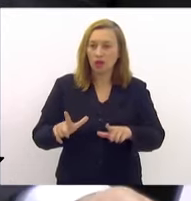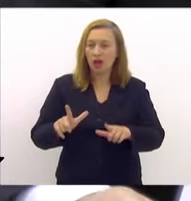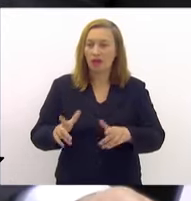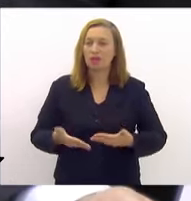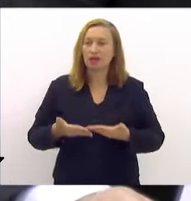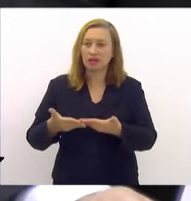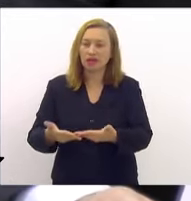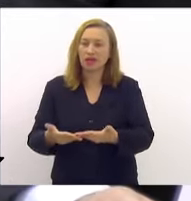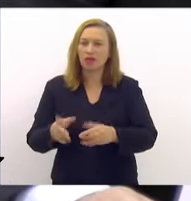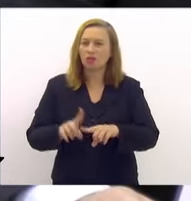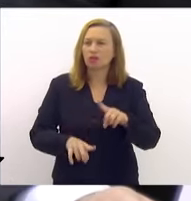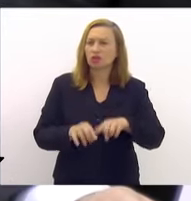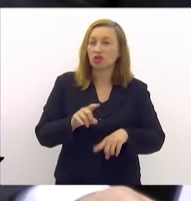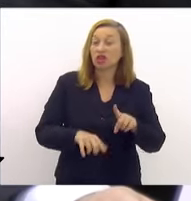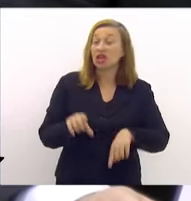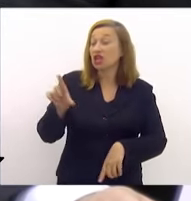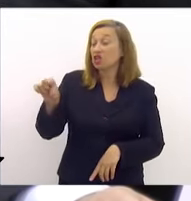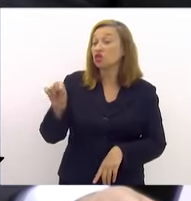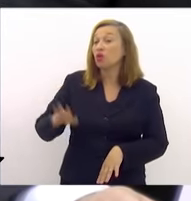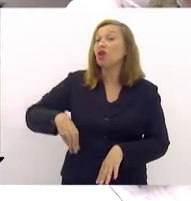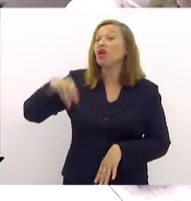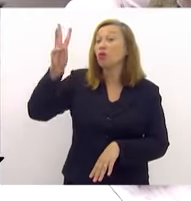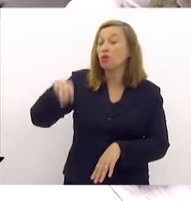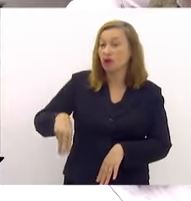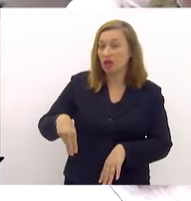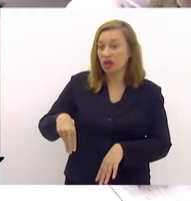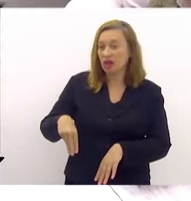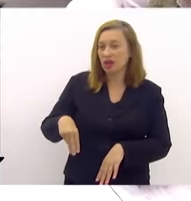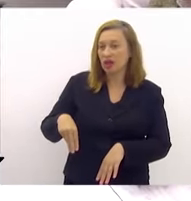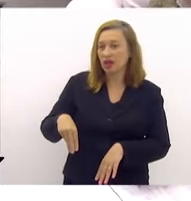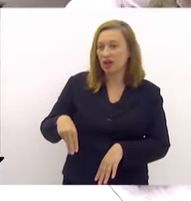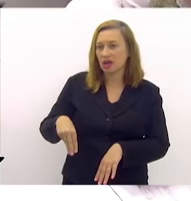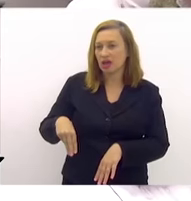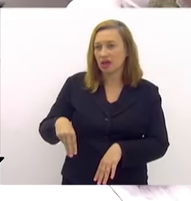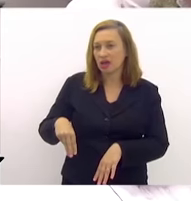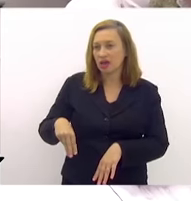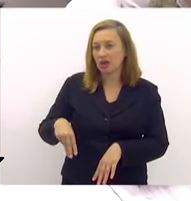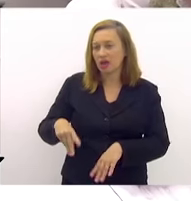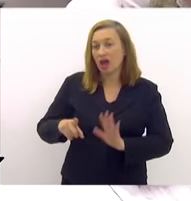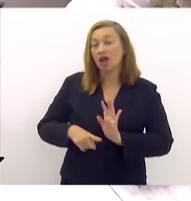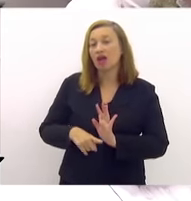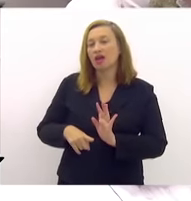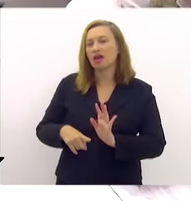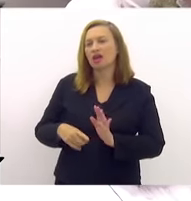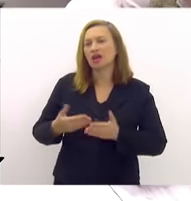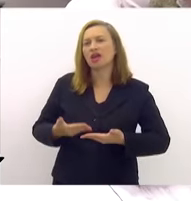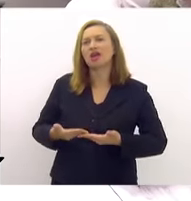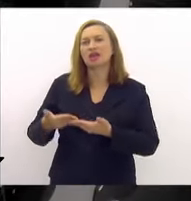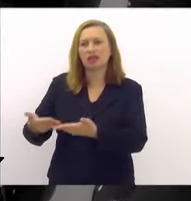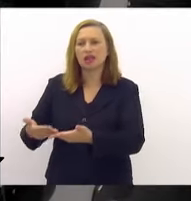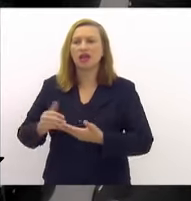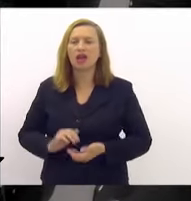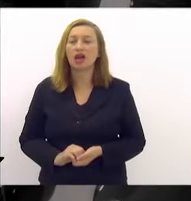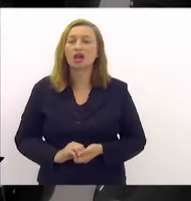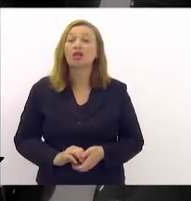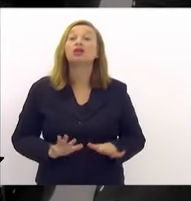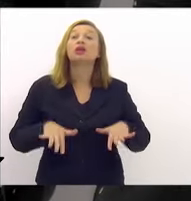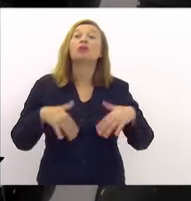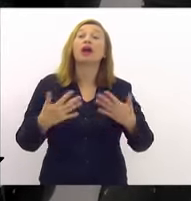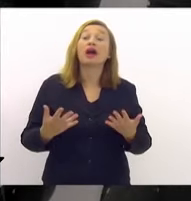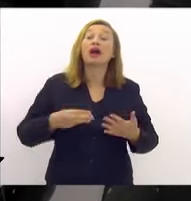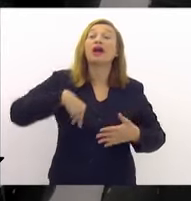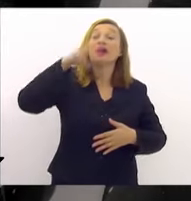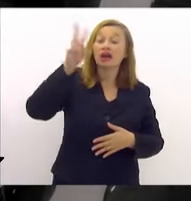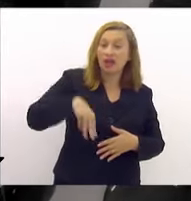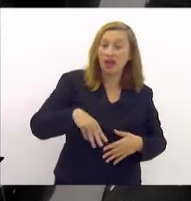mesmo escolhe a quem atender. É como ele fosse um Uber. Entendi. A quem entender. Então, a gente... Para quem que ele está prestando serviço